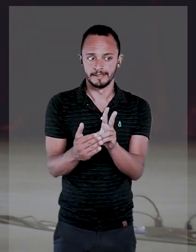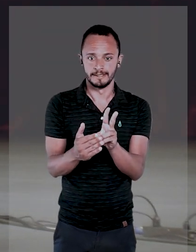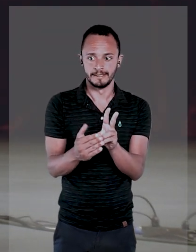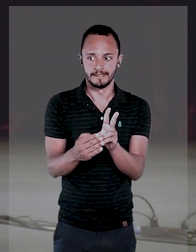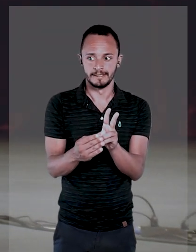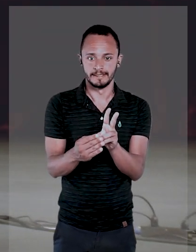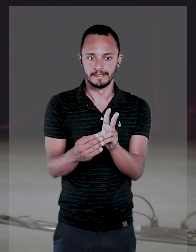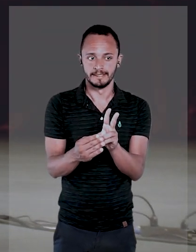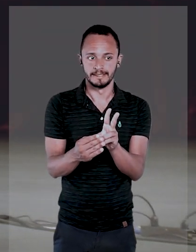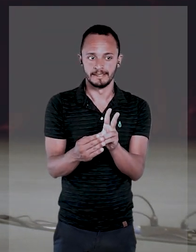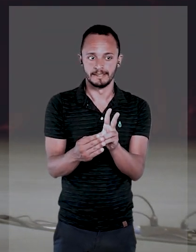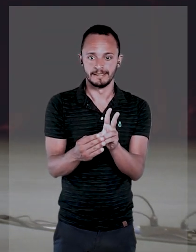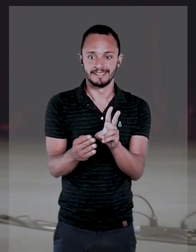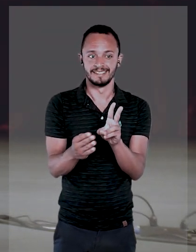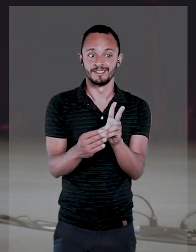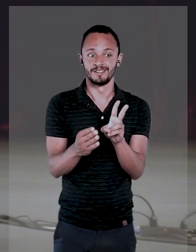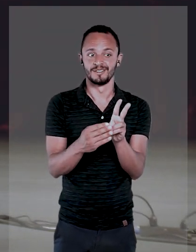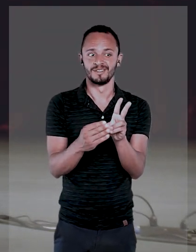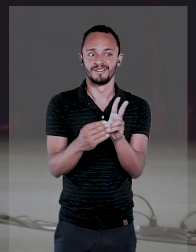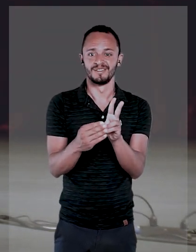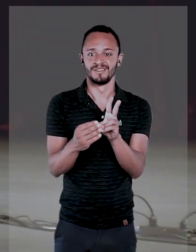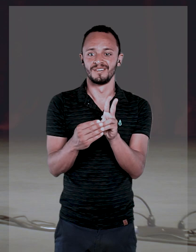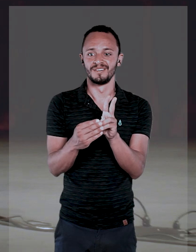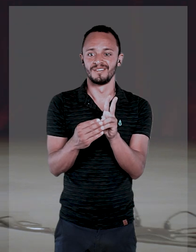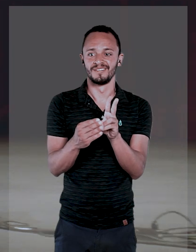comunidade indígena?